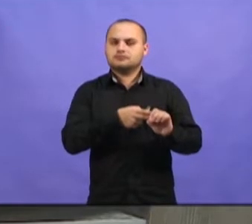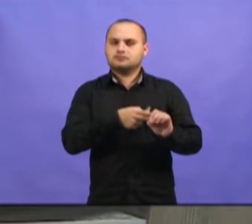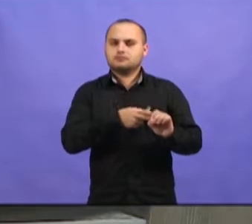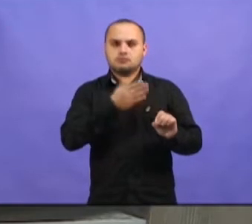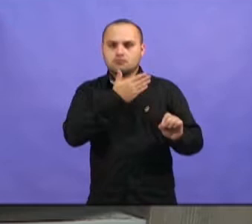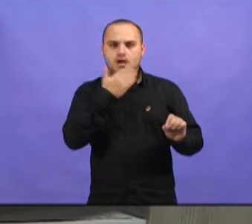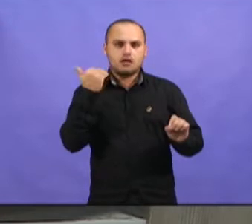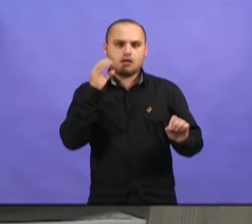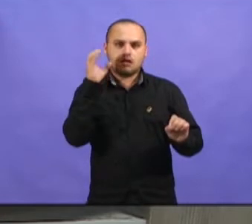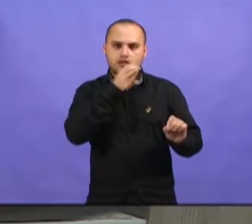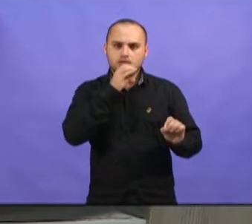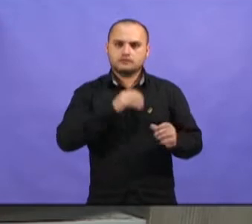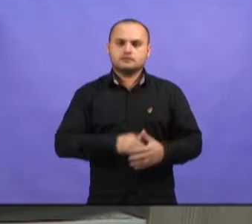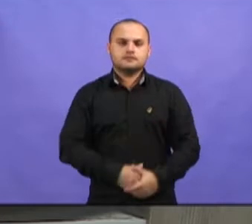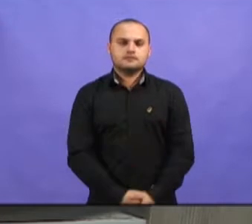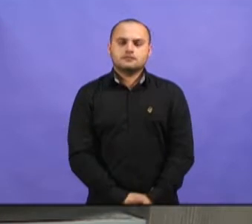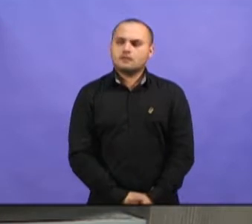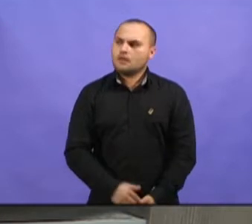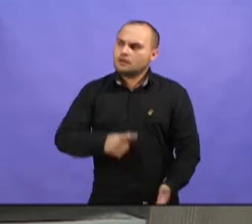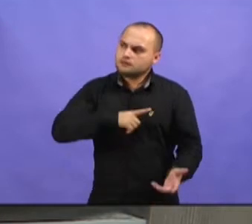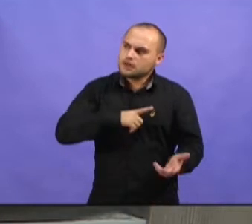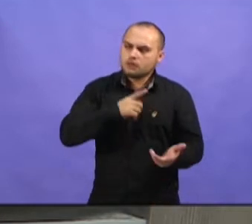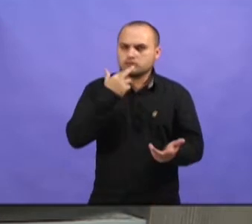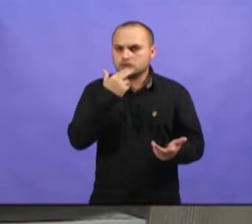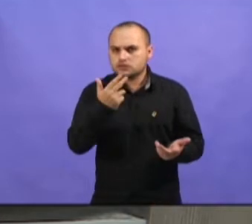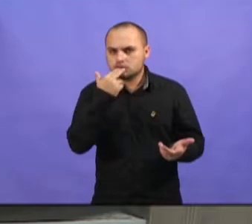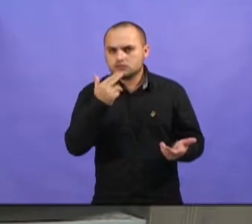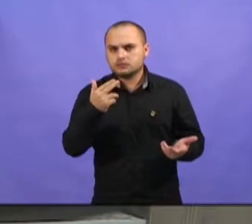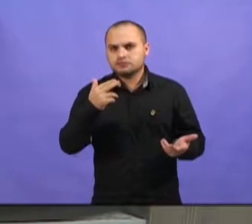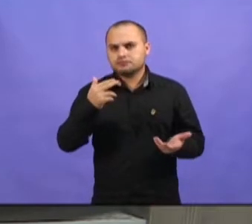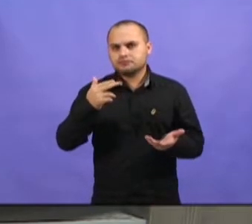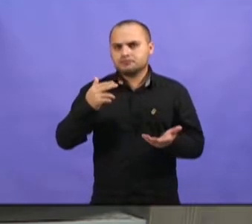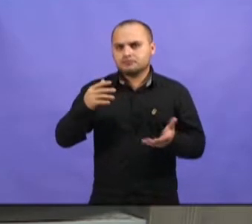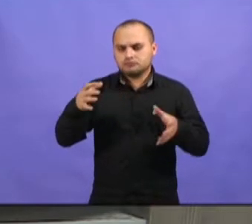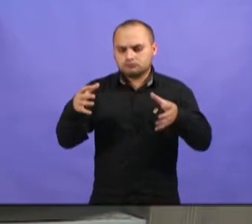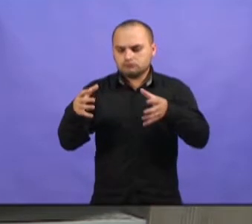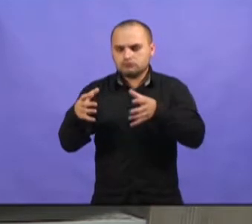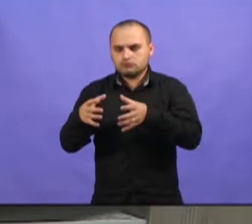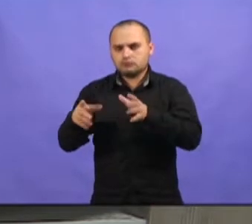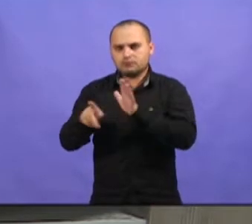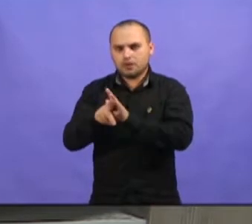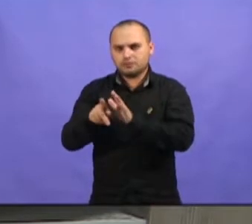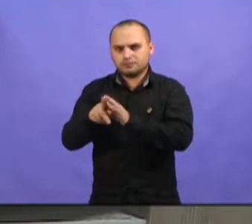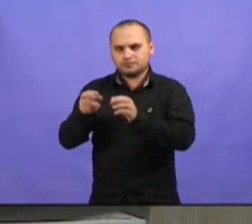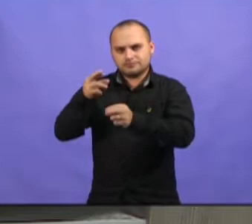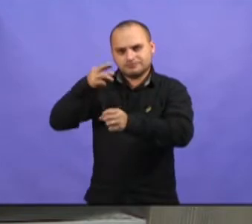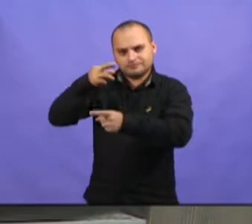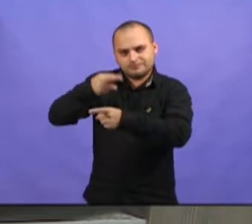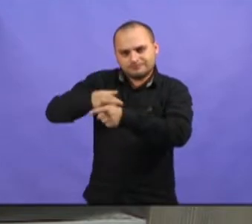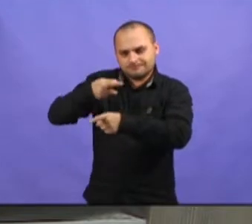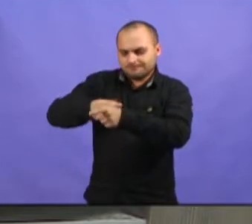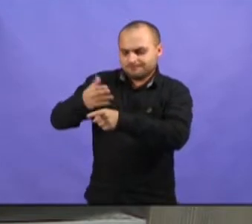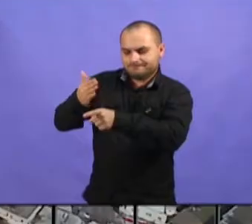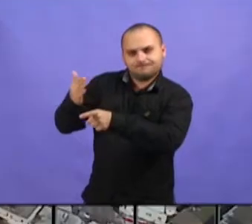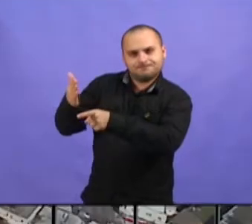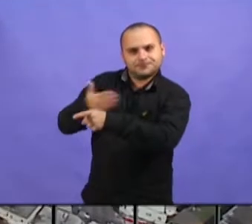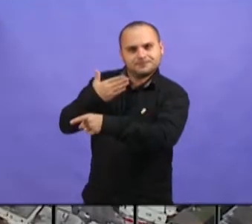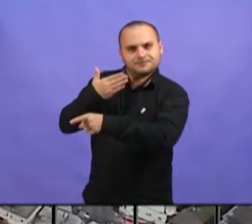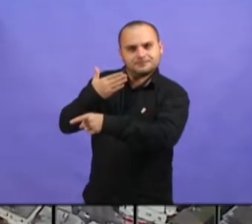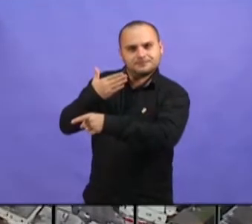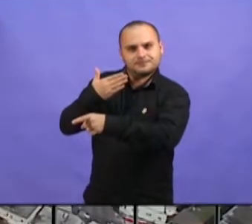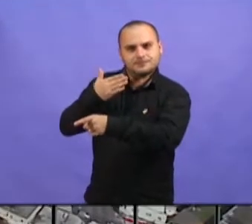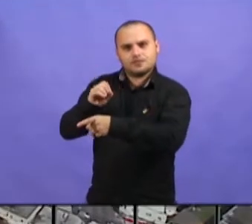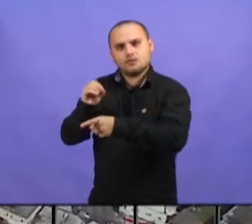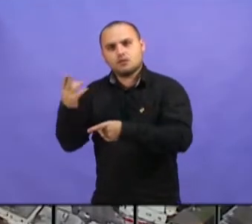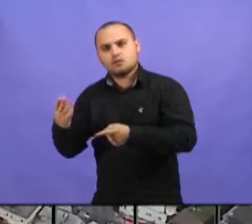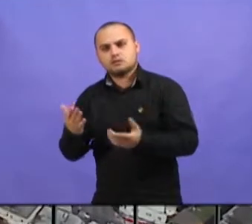compreender a opção do médico em retirar a próstata ou realizar um tratamento? Certo. É